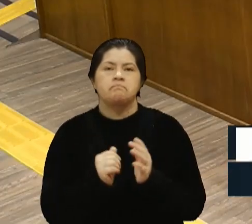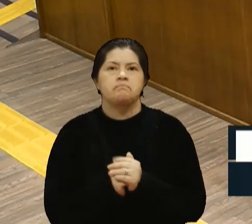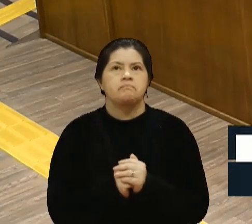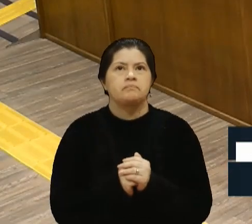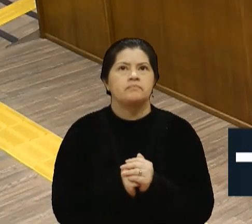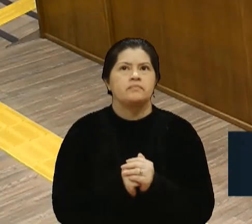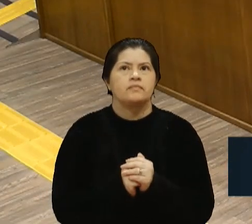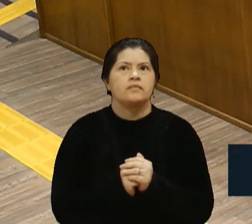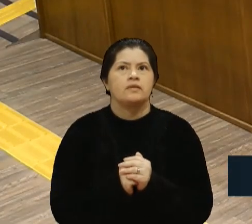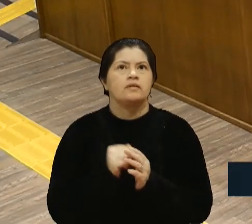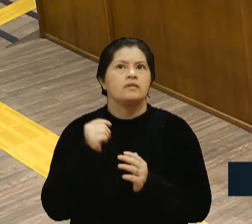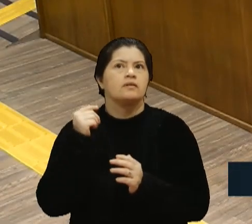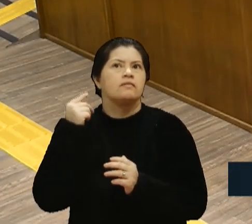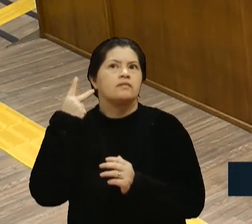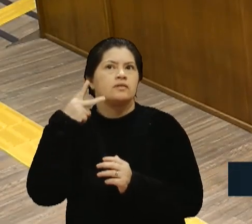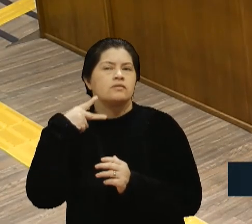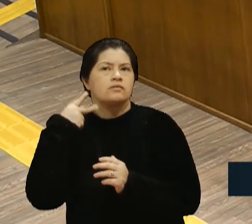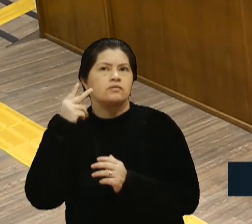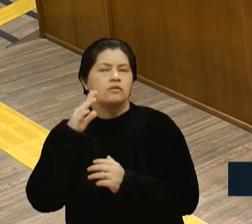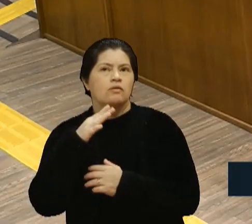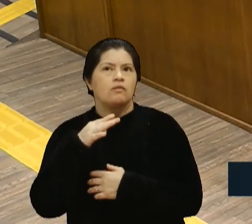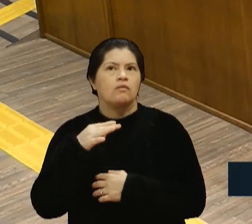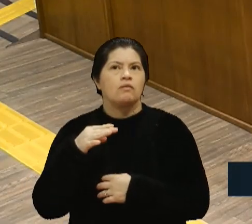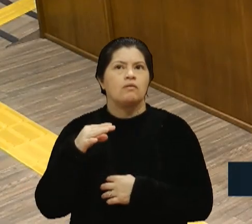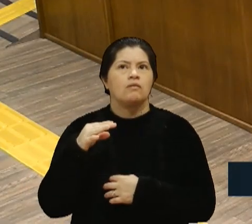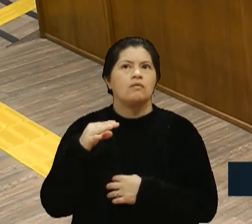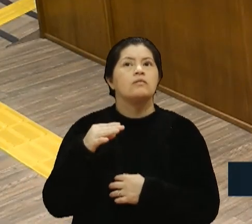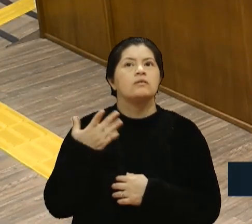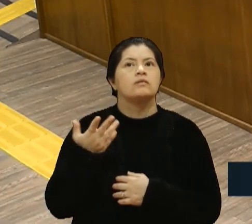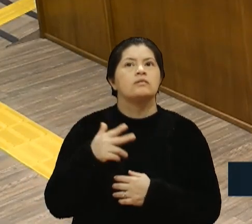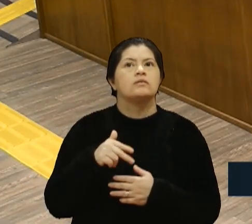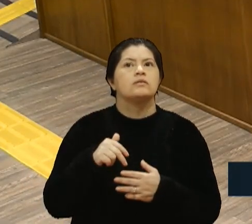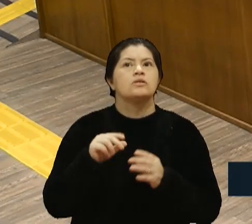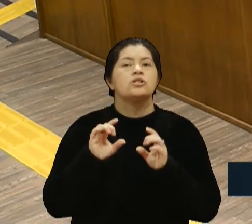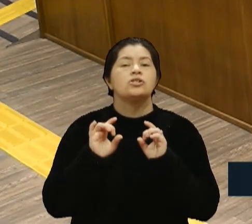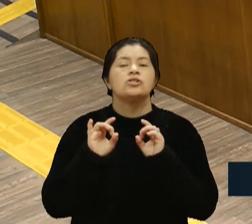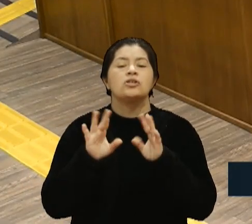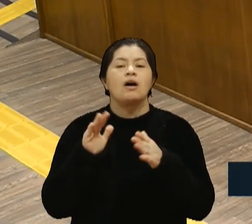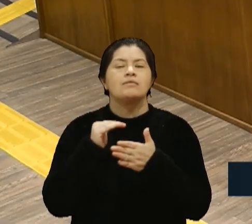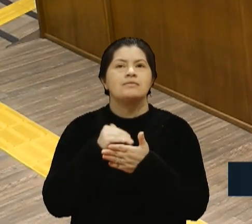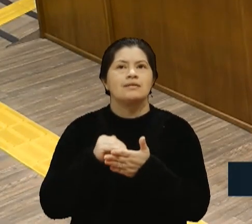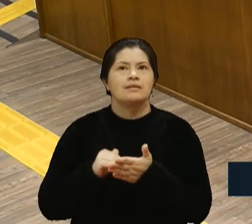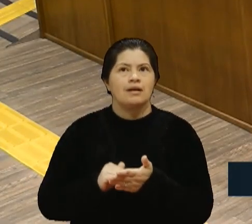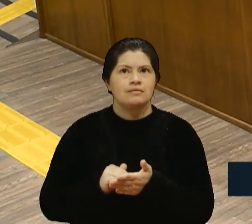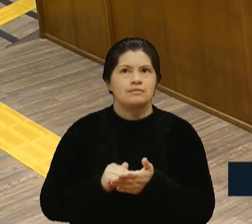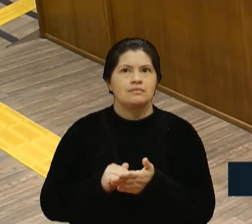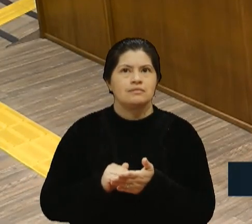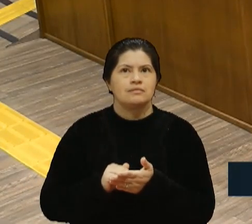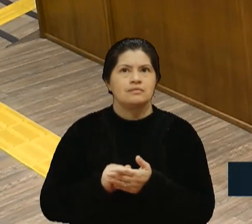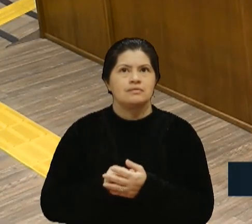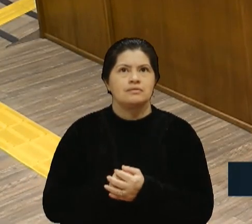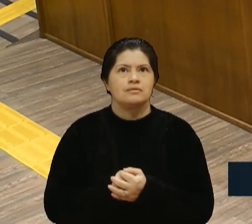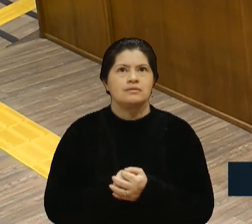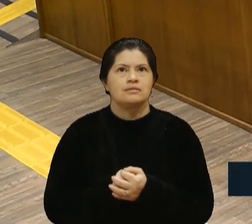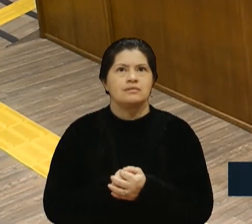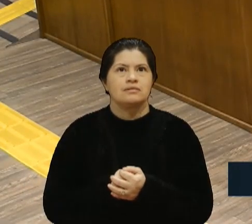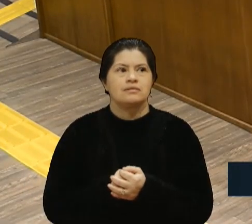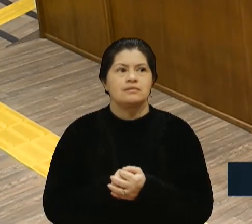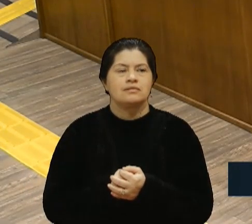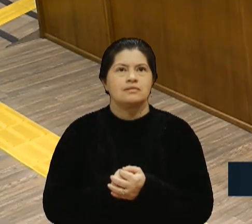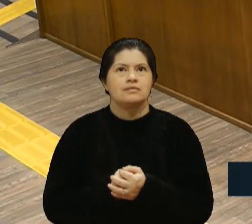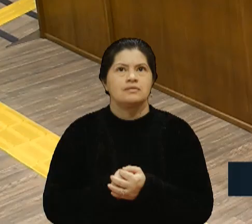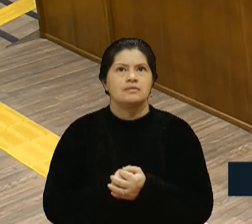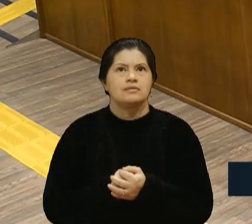Vereadoras e vereadores, agora a manifestação é somente do secretário. Sem problema. O